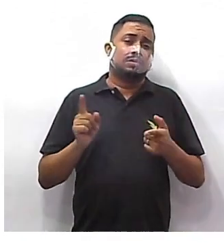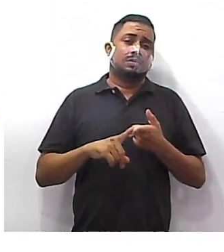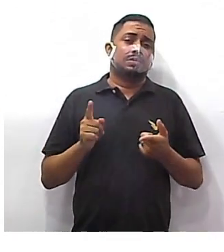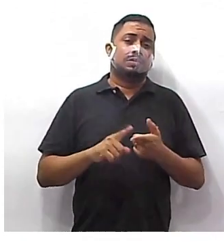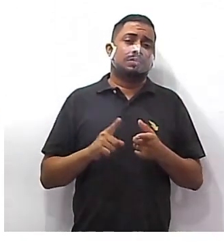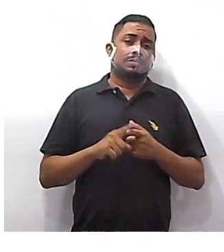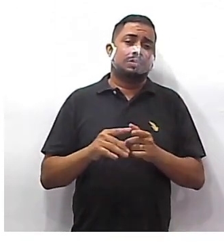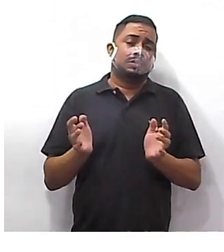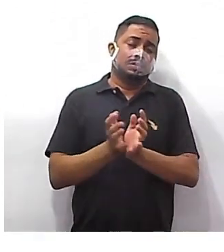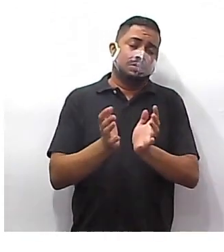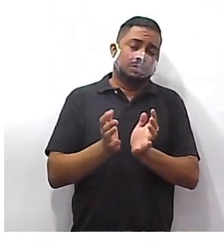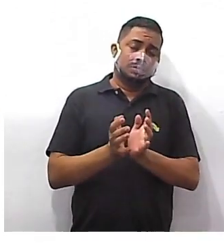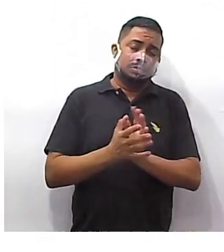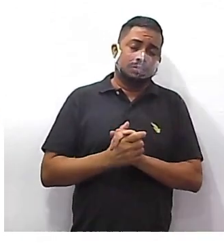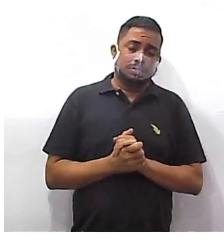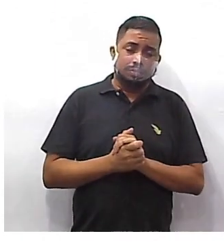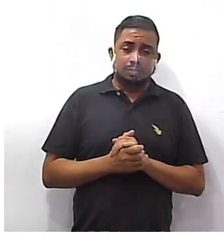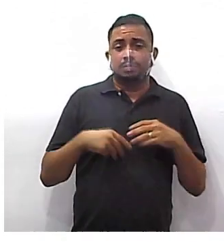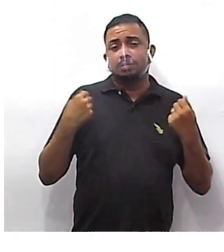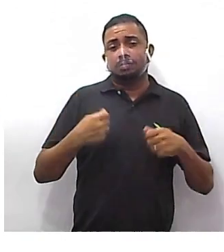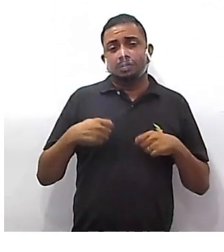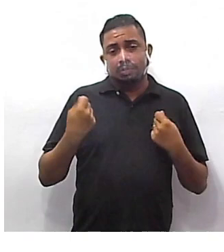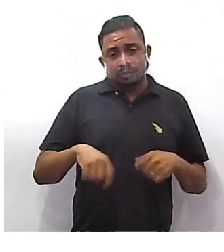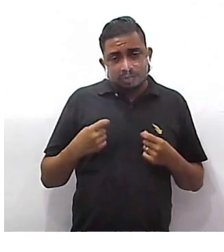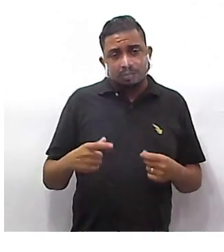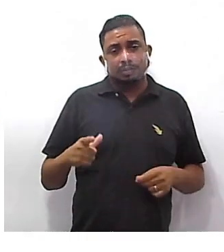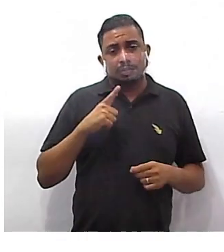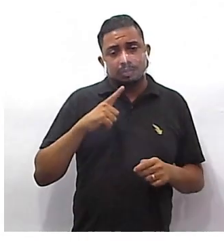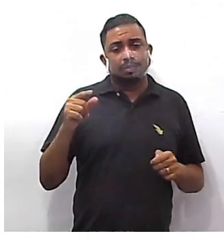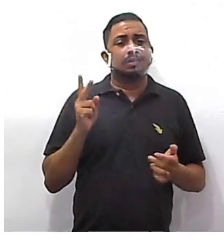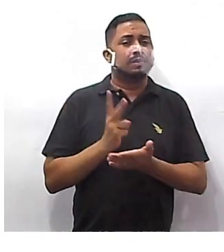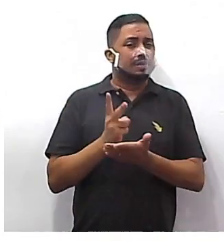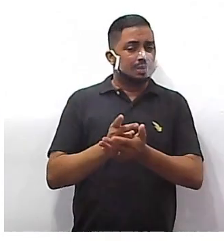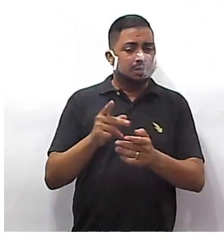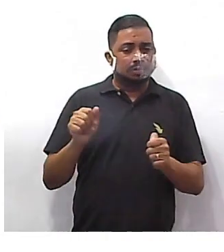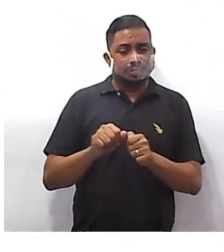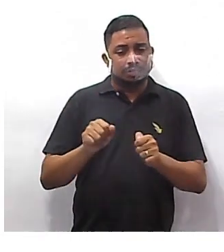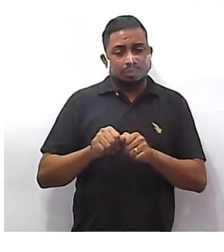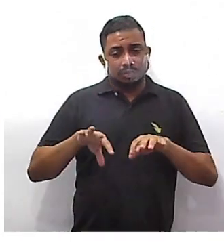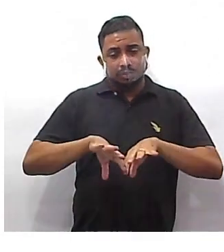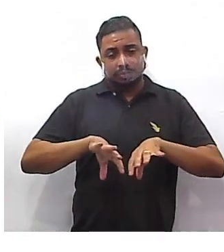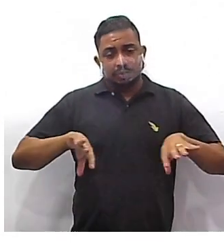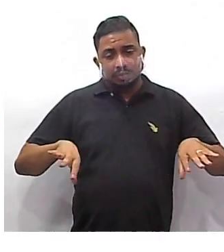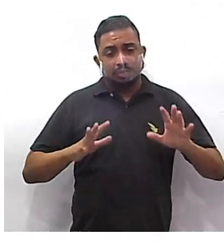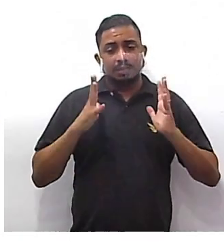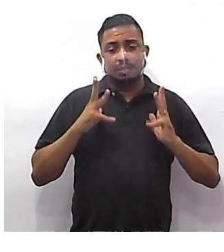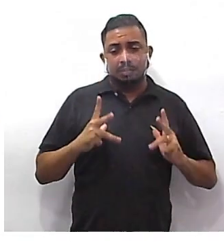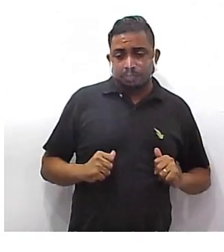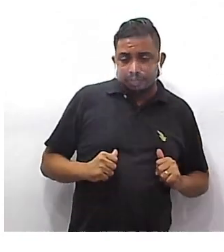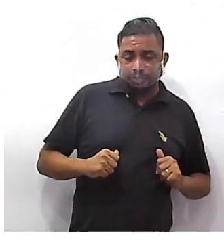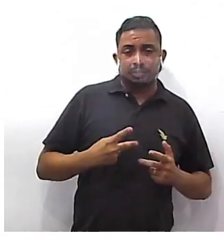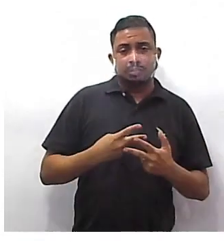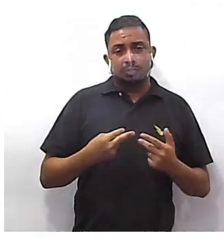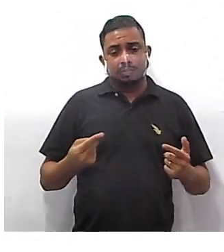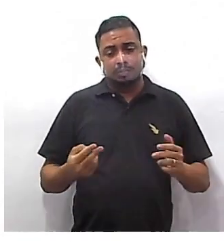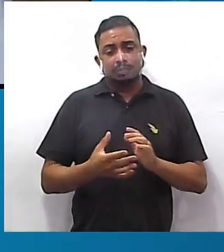uso coletivo, tá bem? É preciso você estar sempre fazendo a separação e a limpeza desses